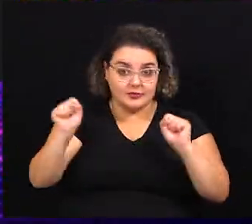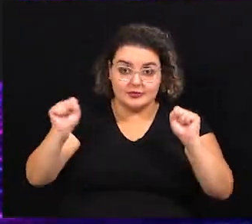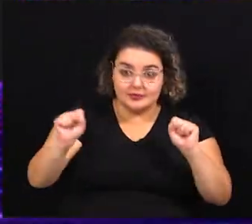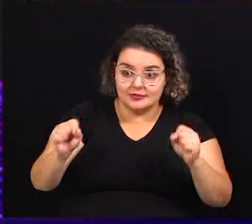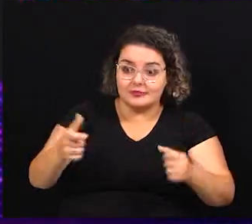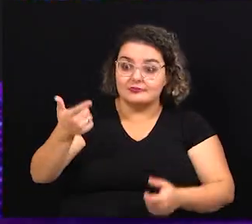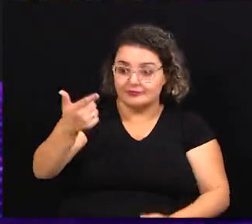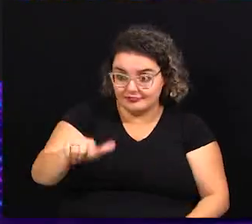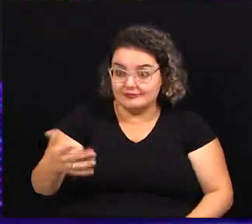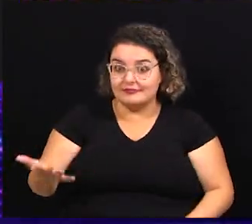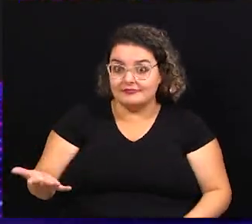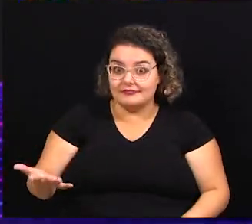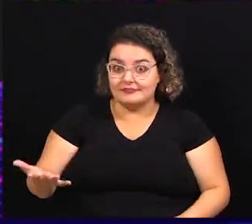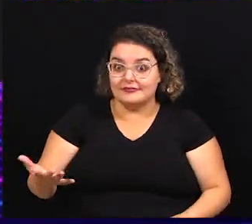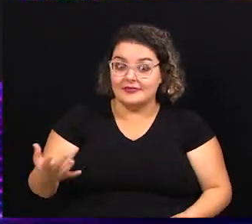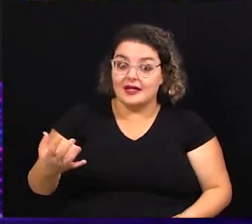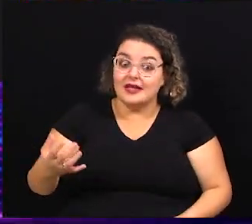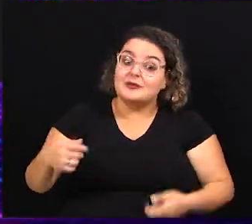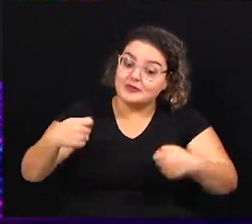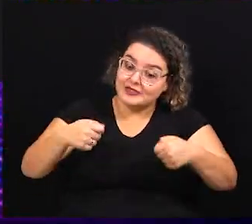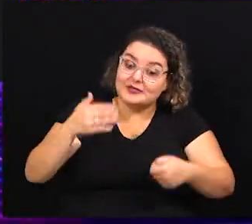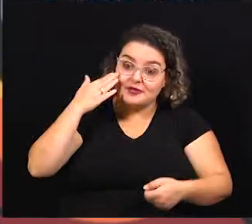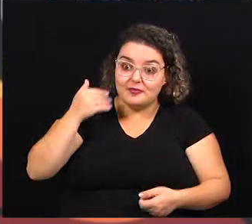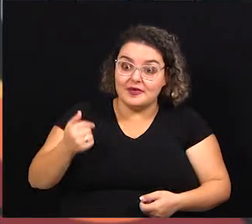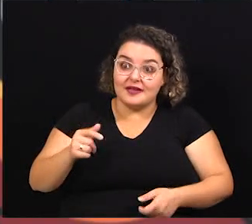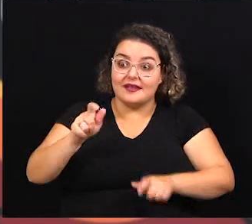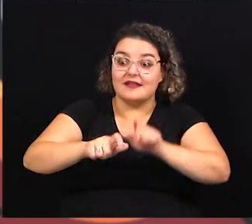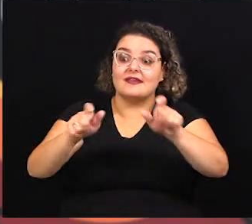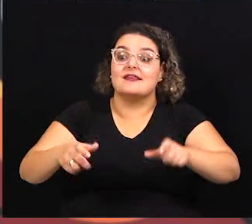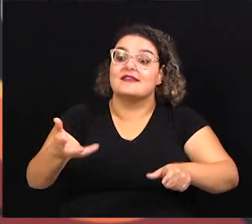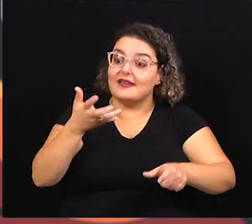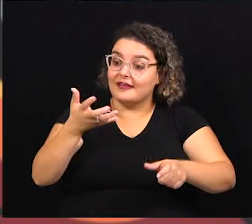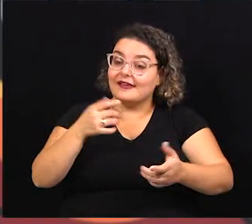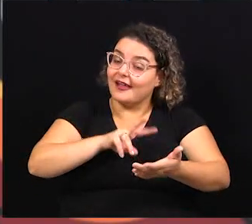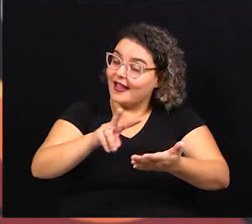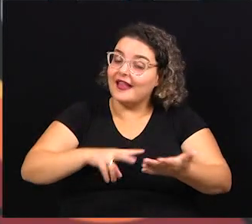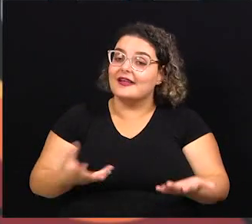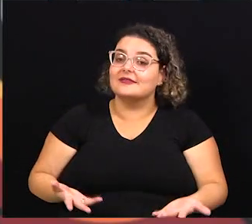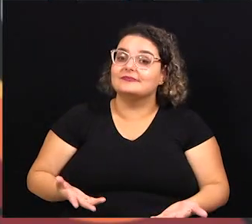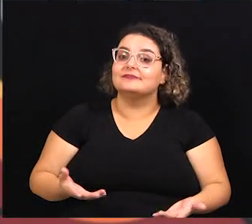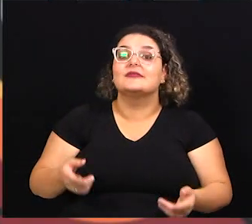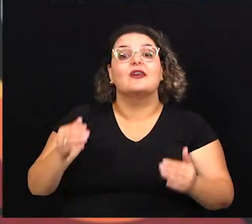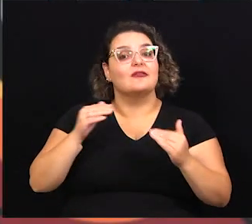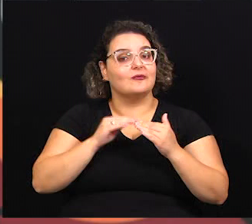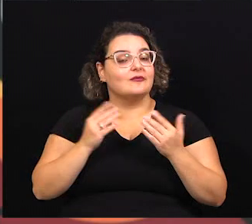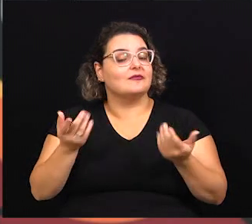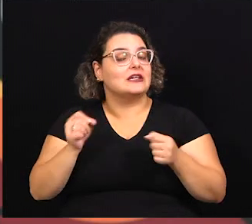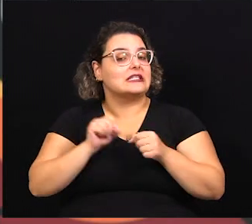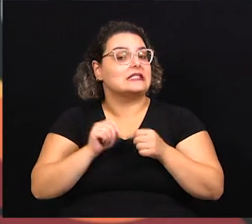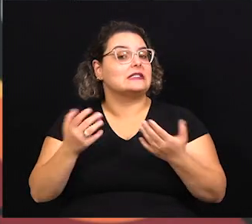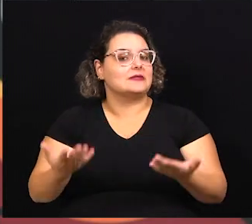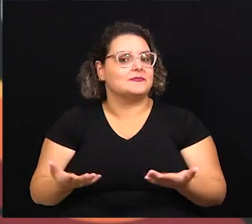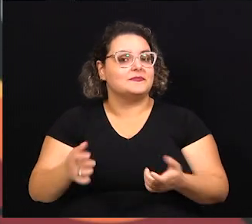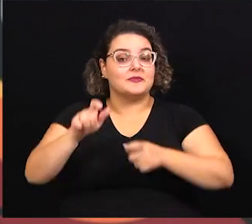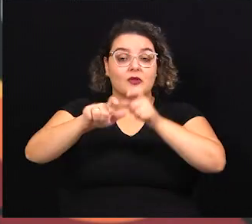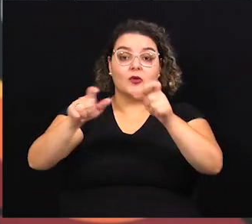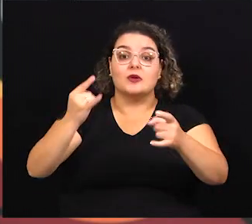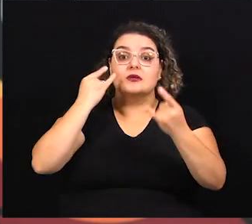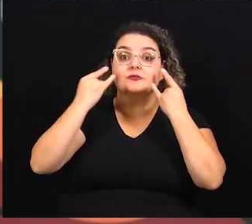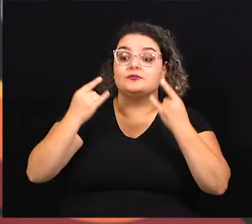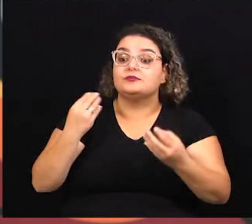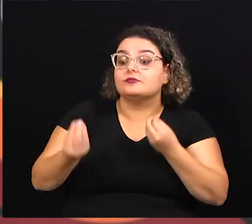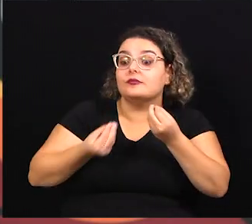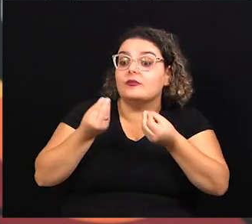adoraria continuar, mas eu preciso primeiro saber se tem alguém querendo ler. Bom, então vamos fazer o seguinte, o pessoal de casa, agora que